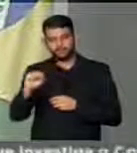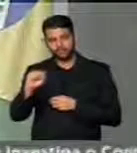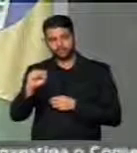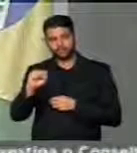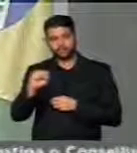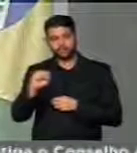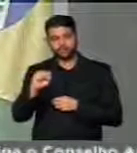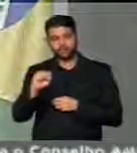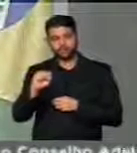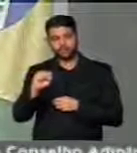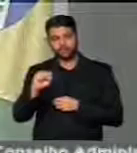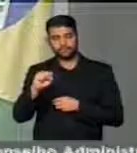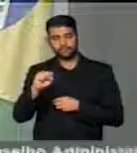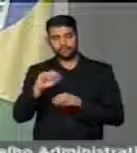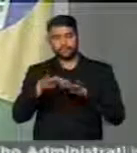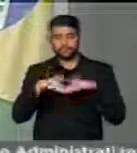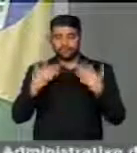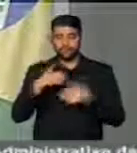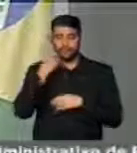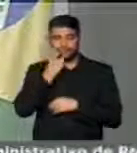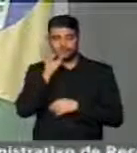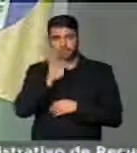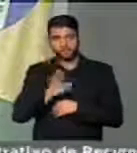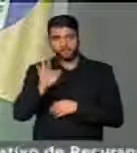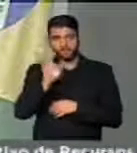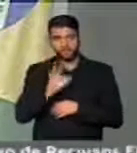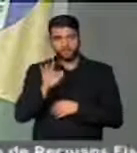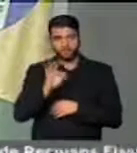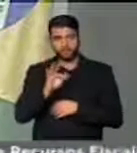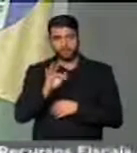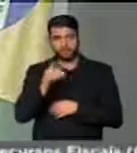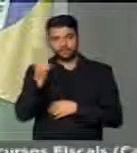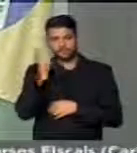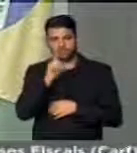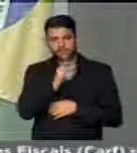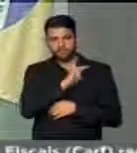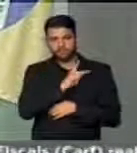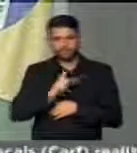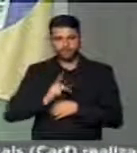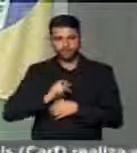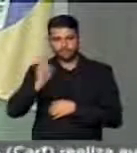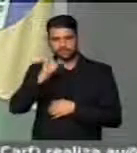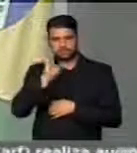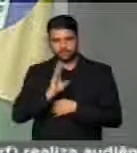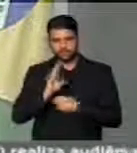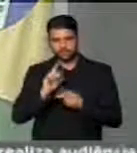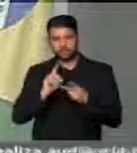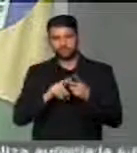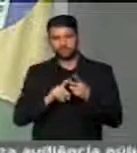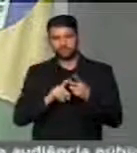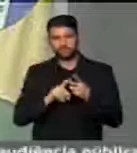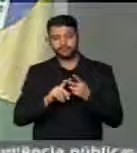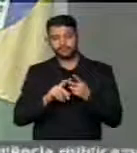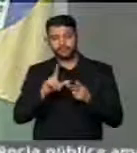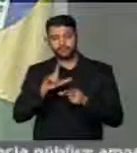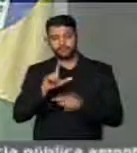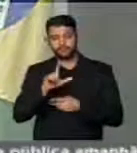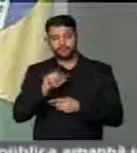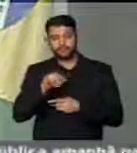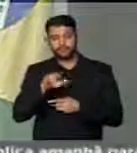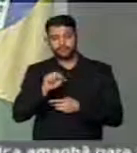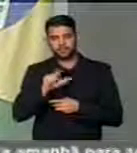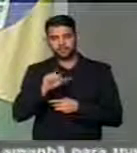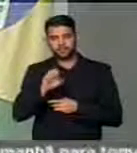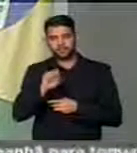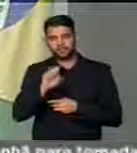1988, o então deputado federal e candidato à presidência da República, Luiz Inácio Lula